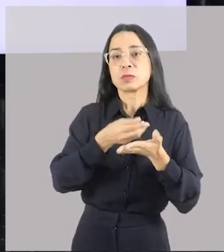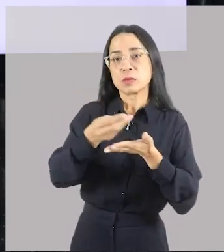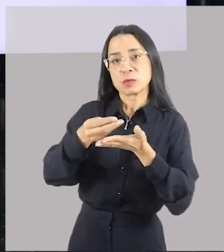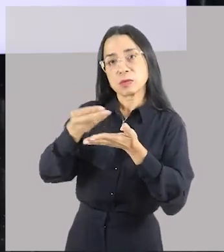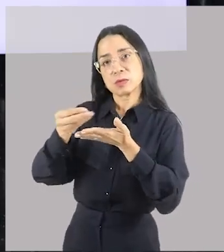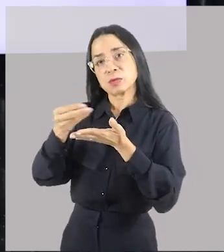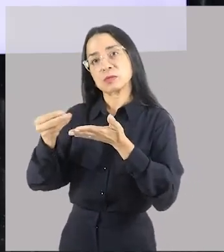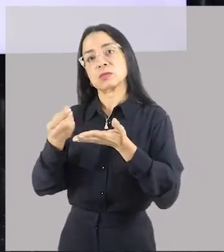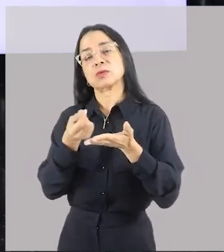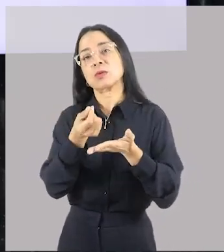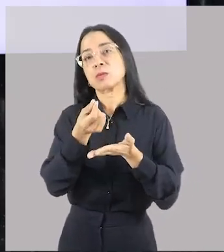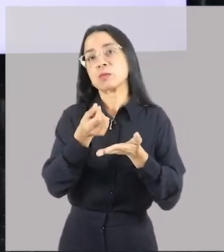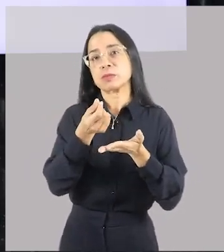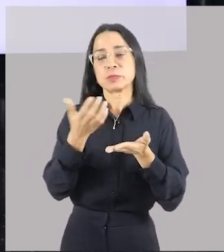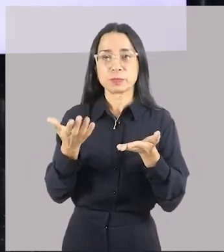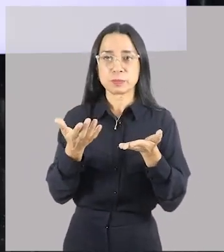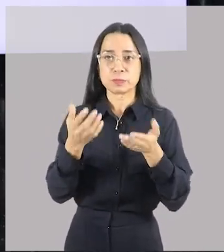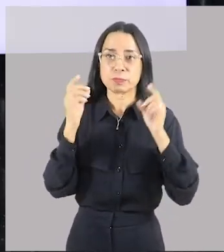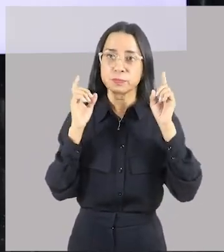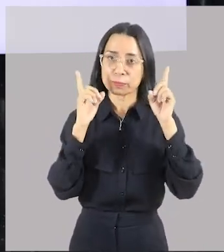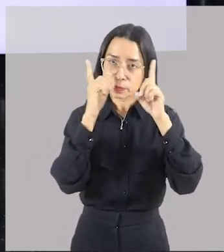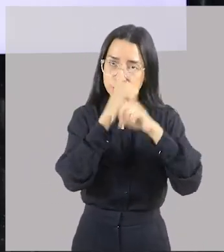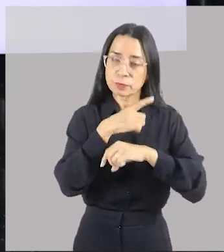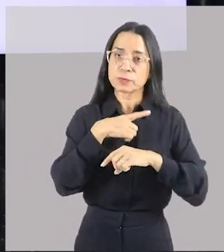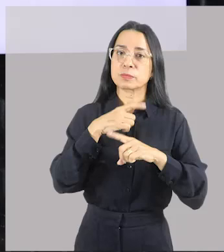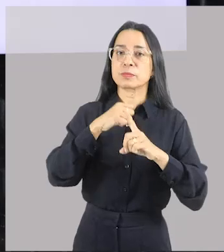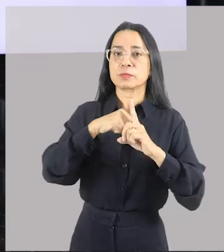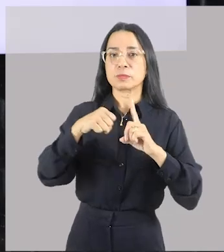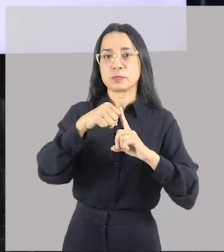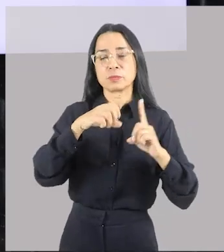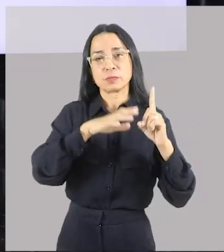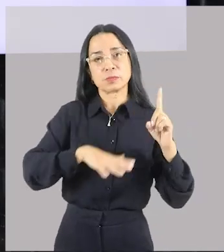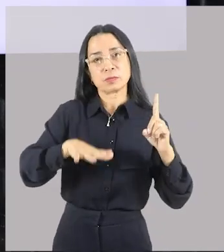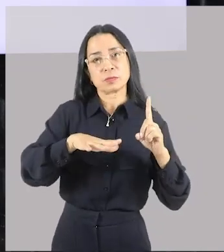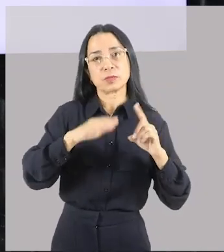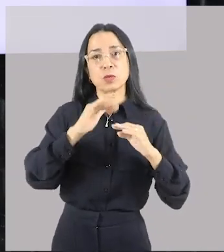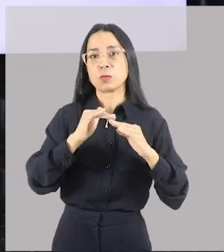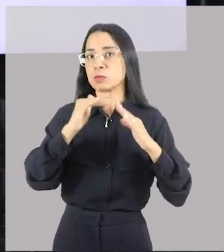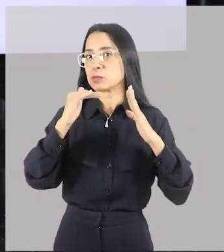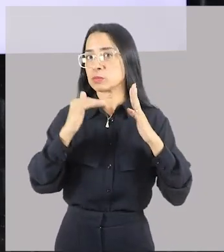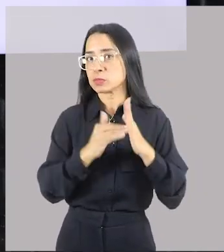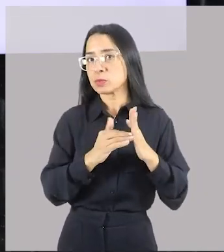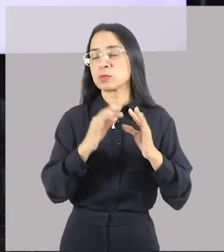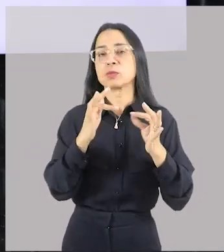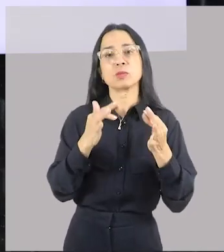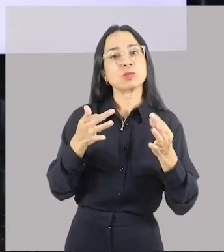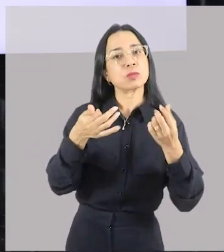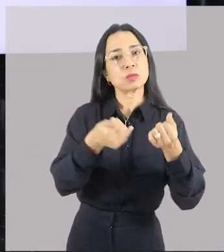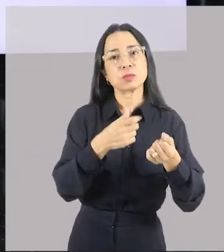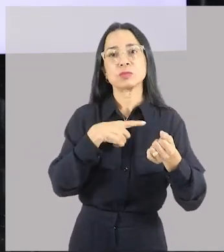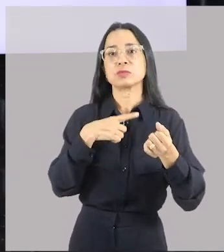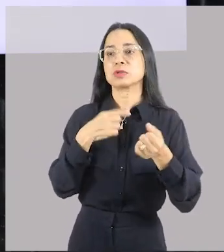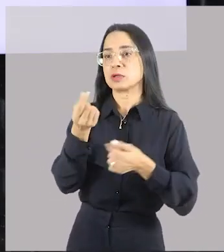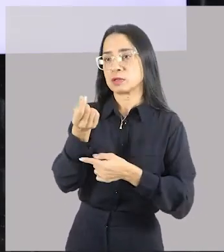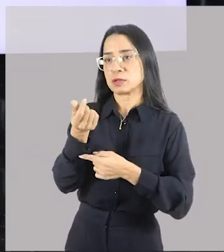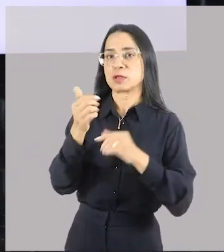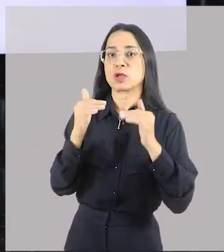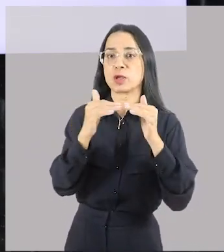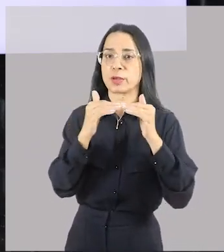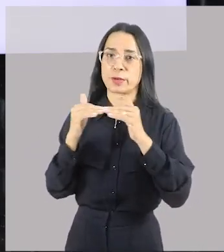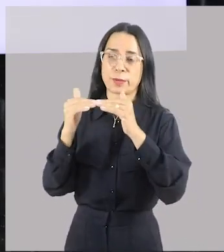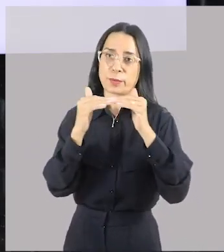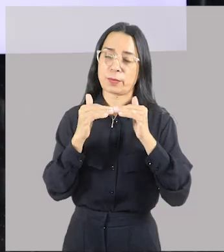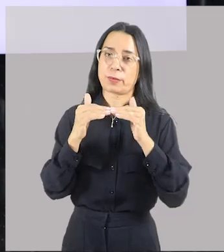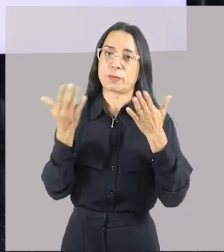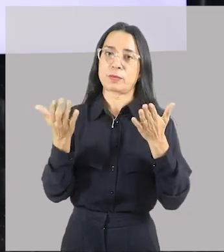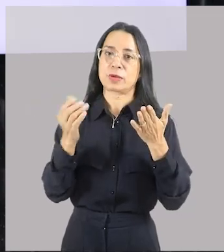renda. Então, dificilmente você vai ter uma sociedade onde todo mundo tem a mesma renda. Se existe um que já tem um